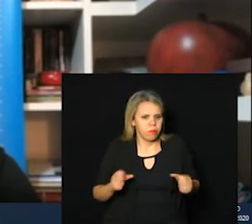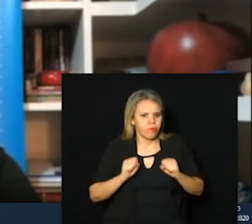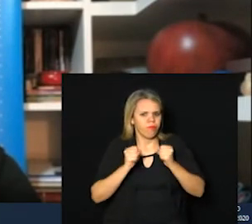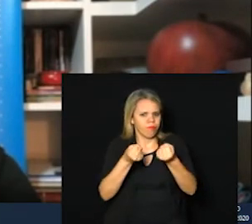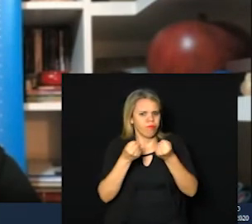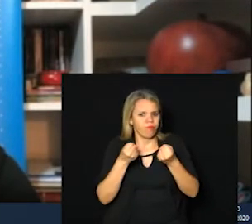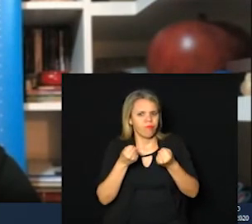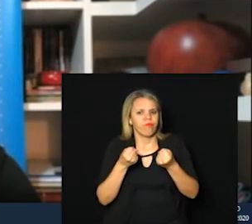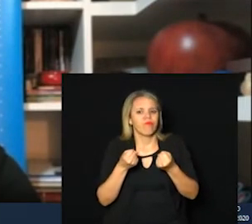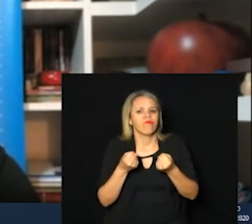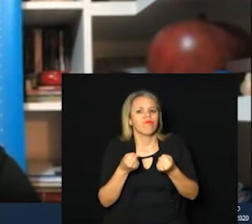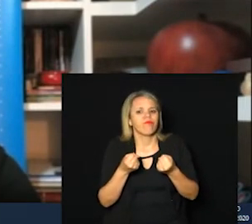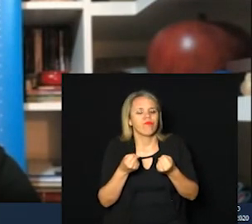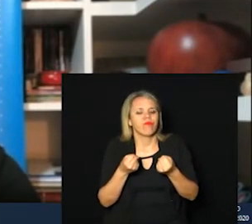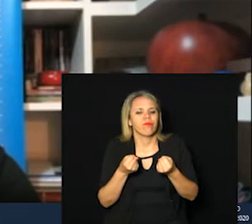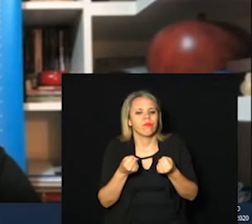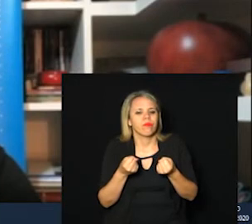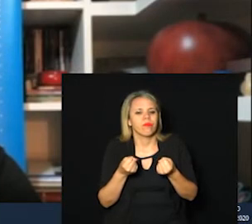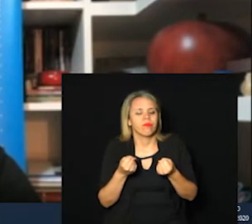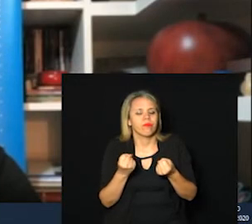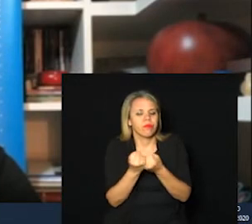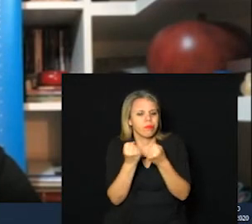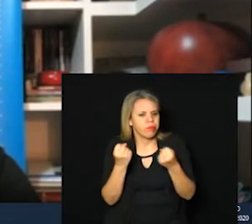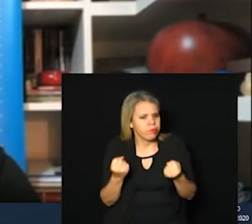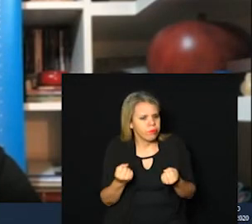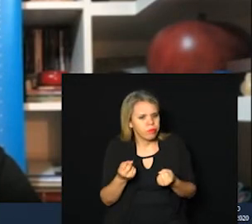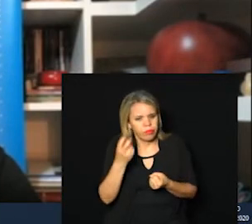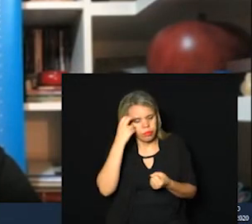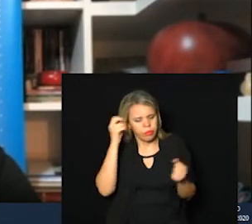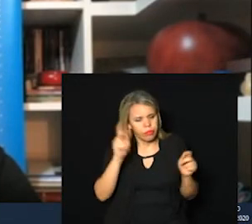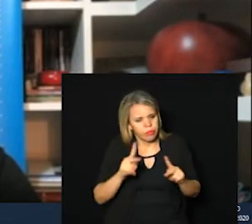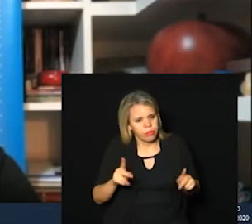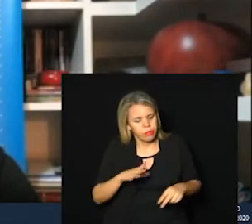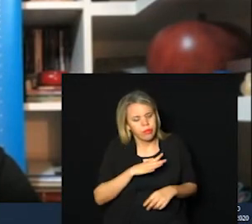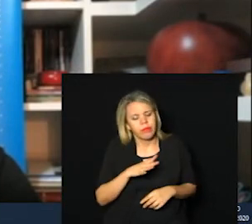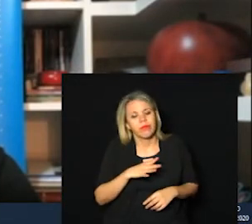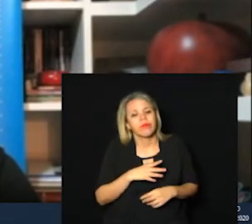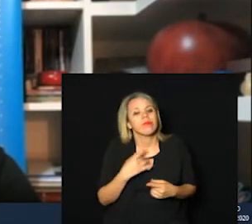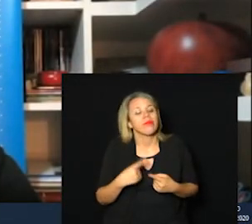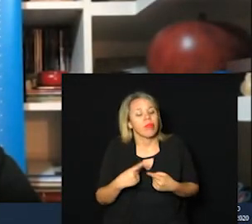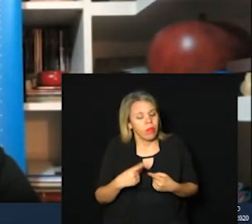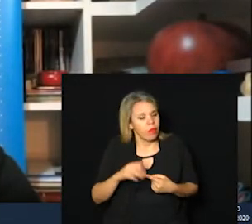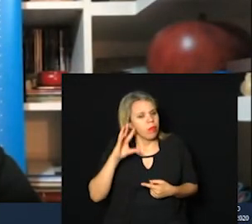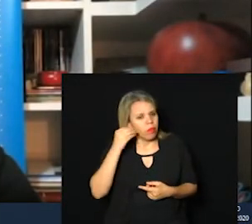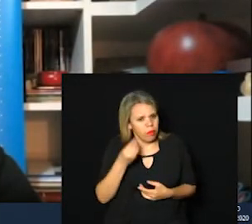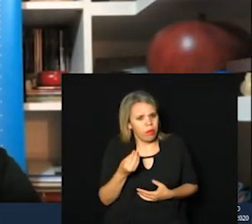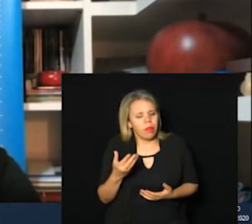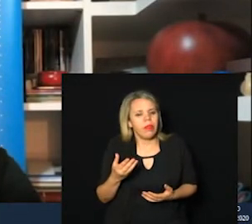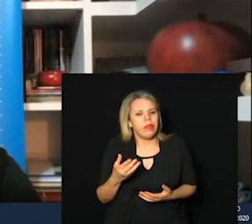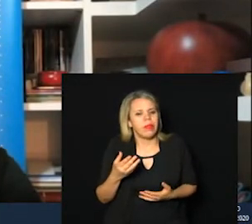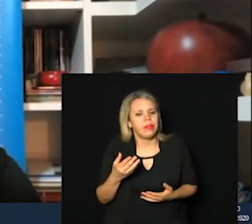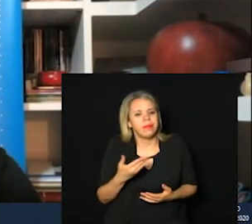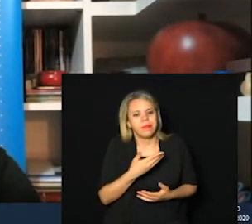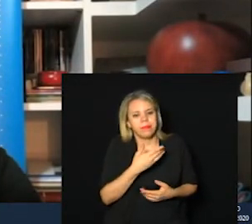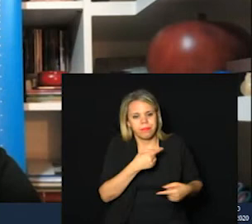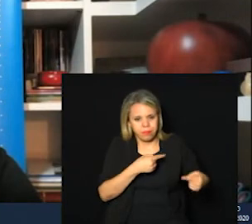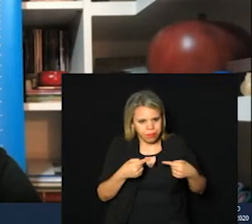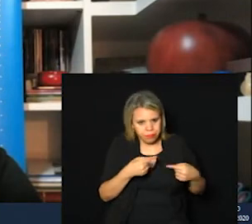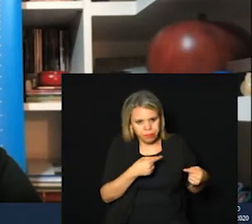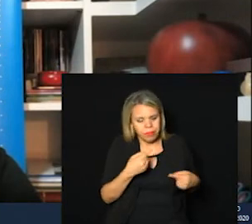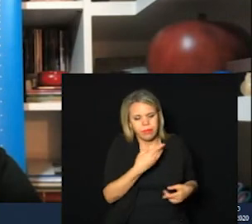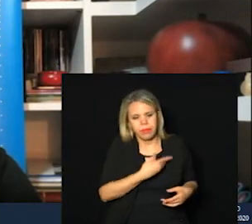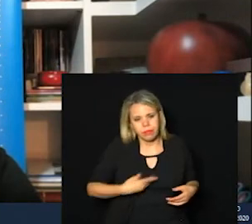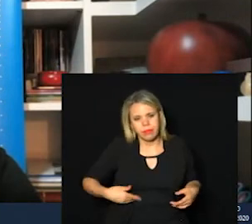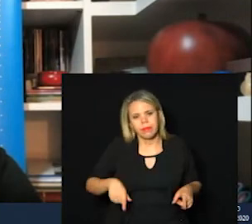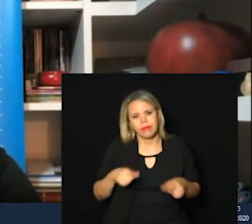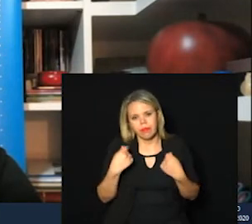esforça para pautar a cultura de paz na nossa cidade? É porque eu entendo que as políticas públicas, elas